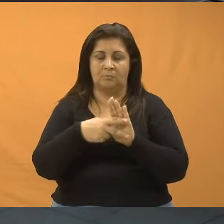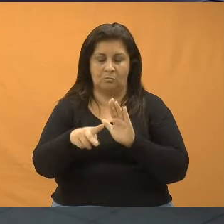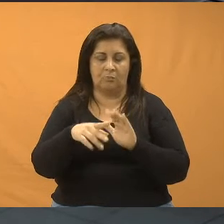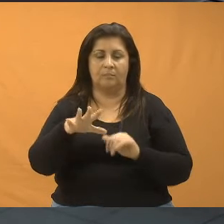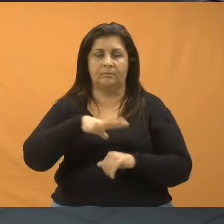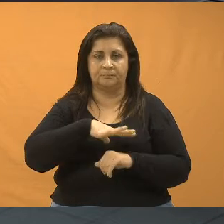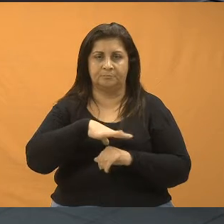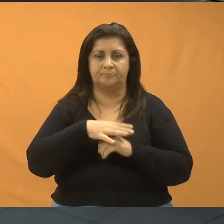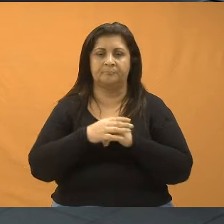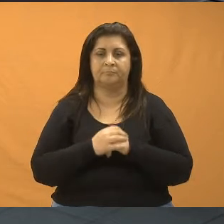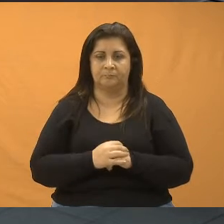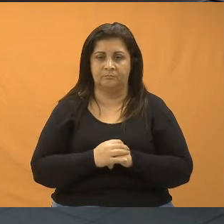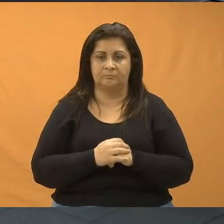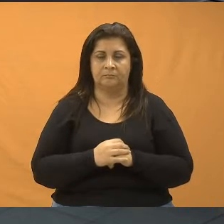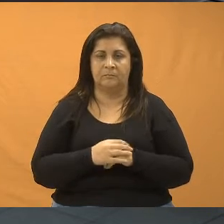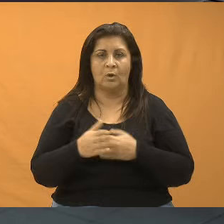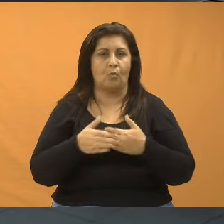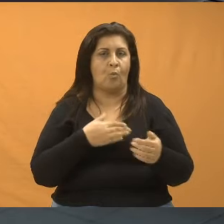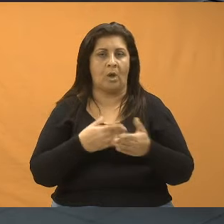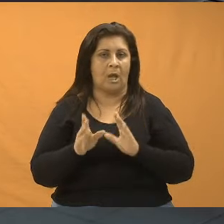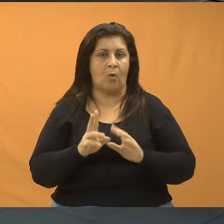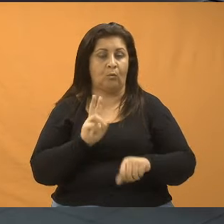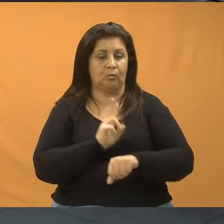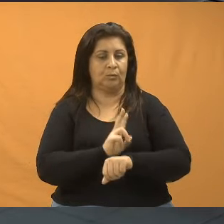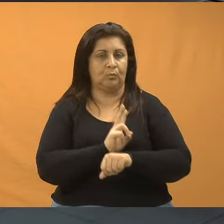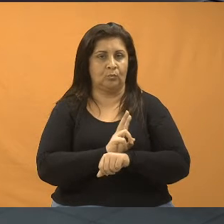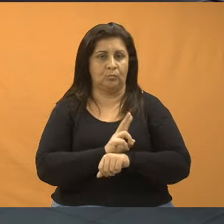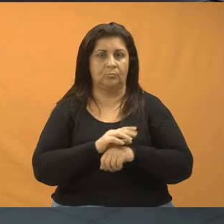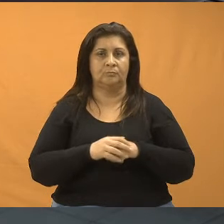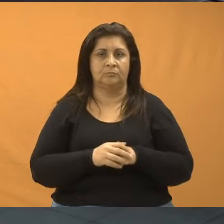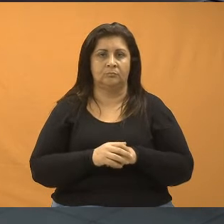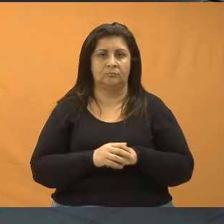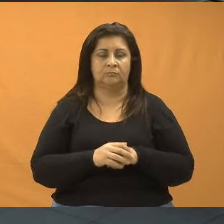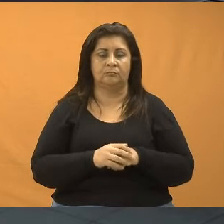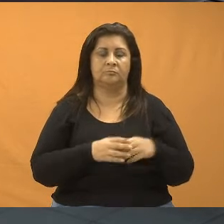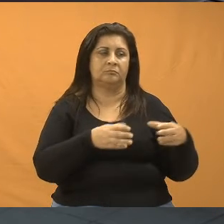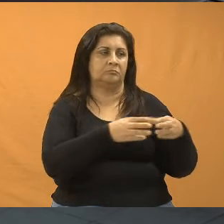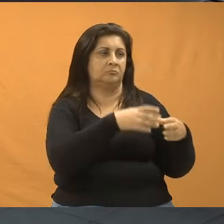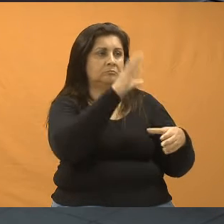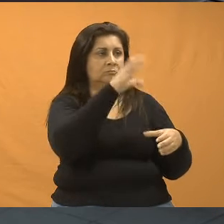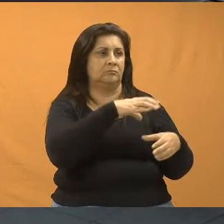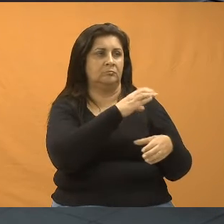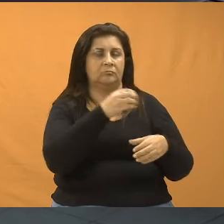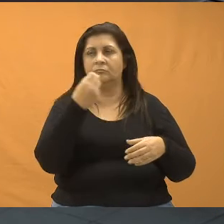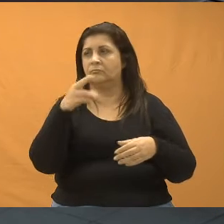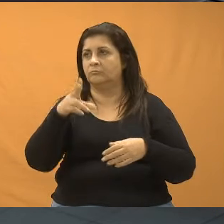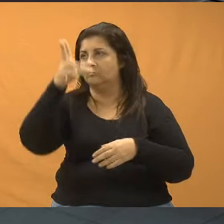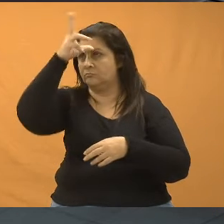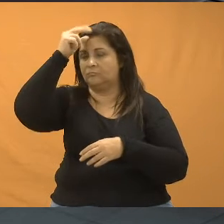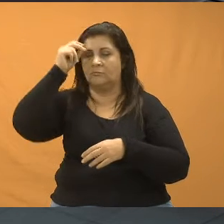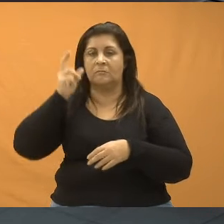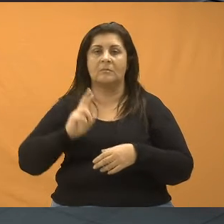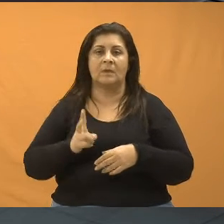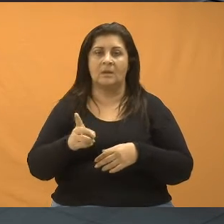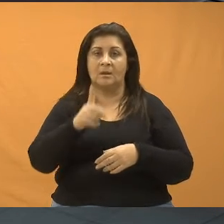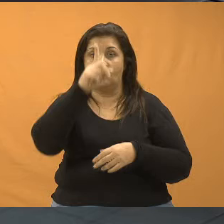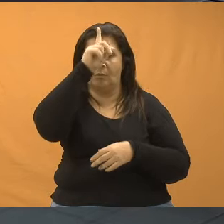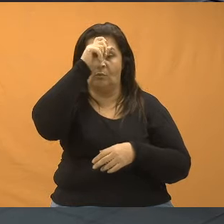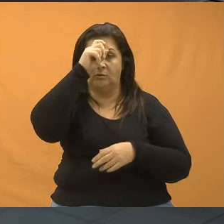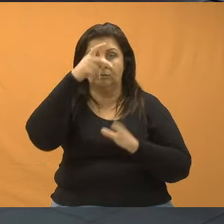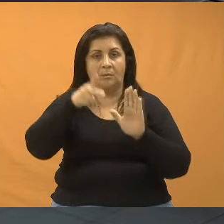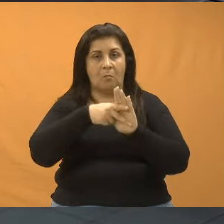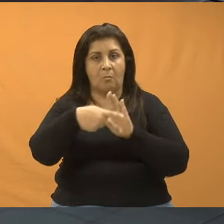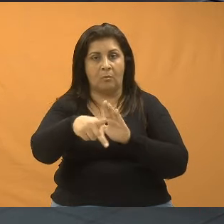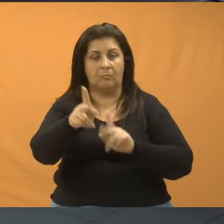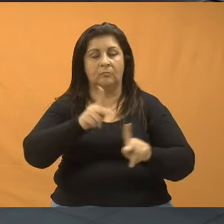dúvidas. Seja quem esteja gerindo, né? Seja o município, seja a Irmandade. A Santa Casa é o hospital público do município. O que a gente está